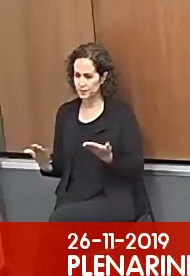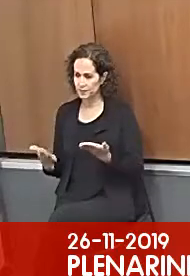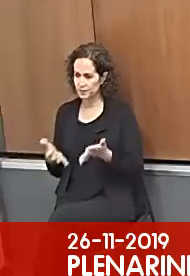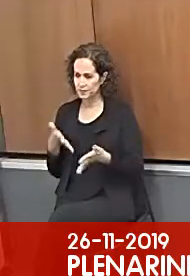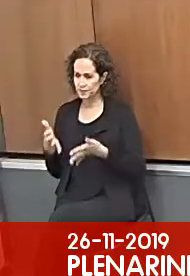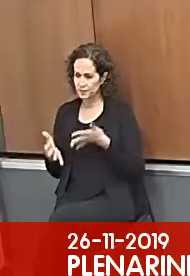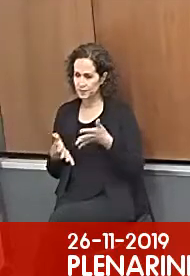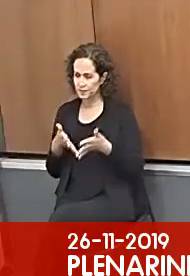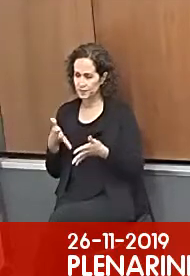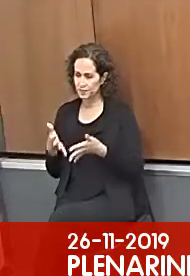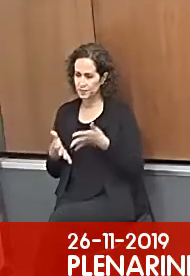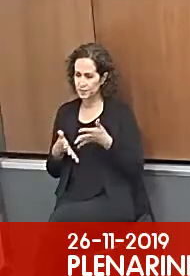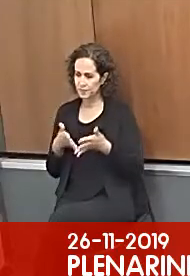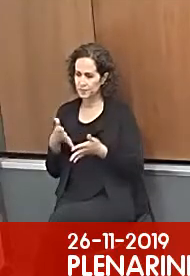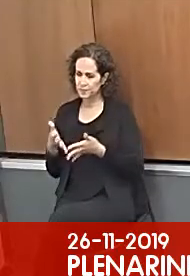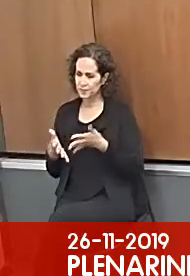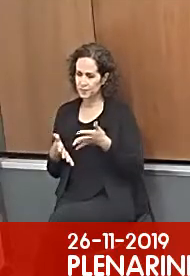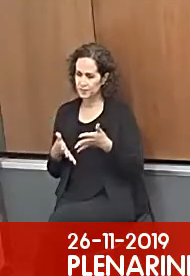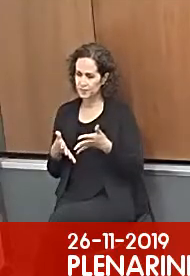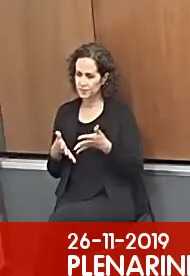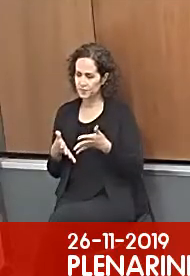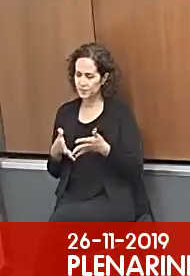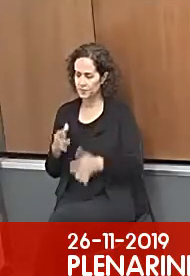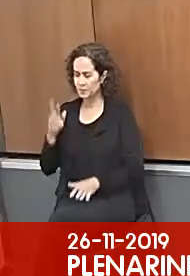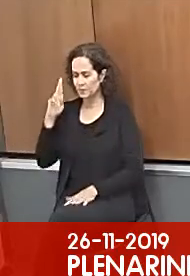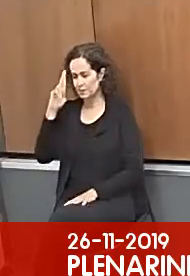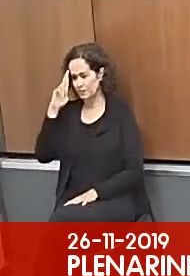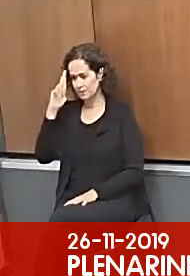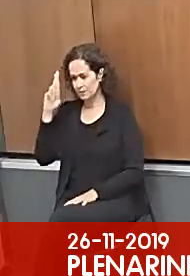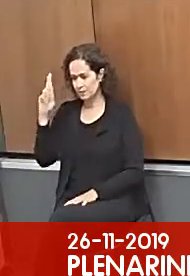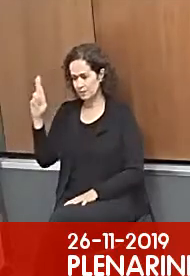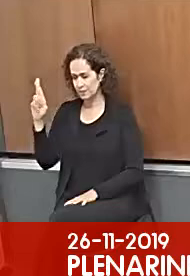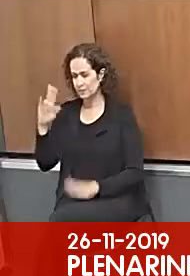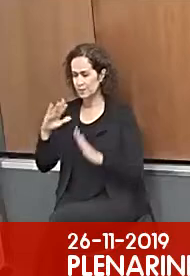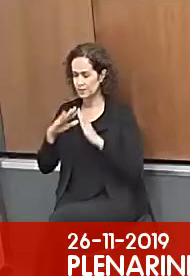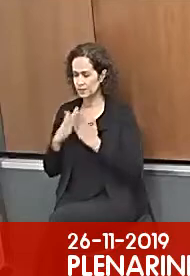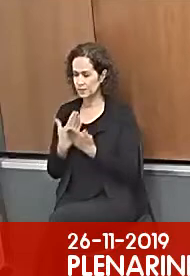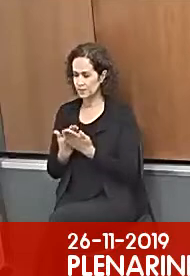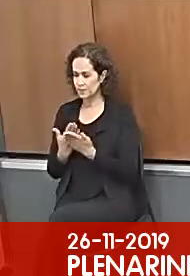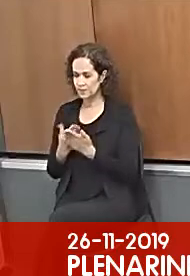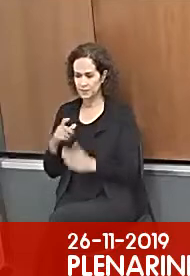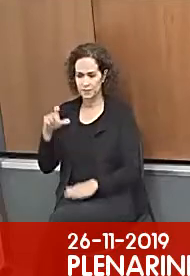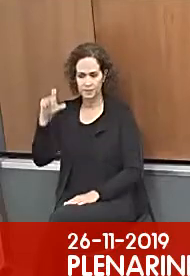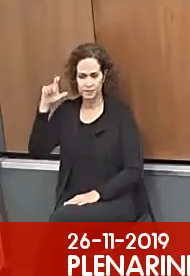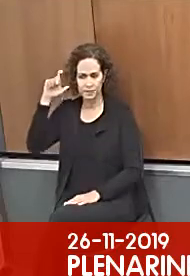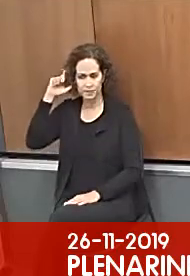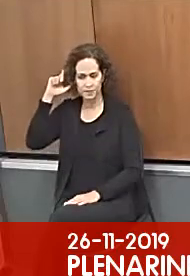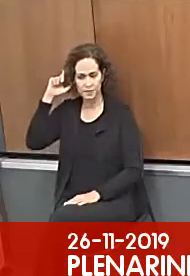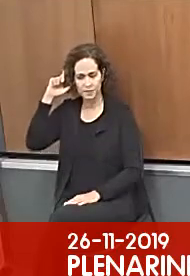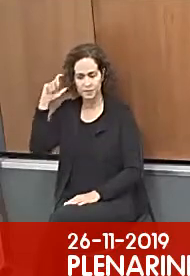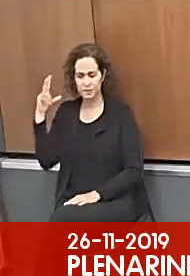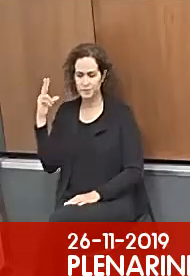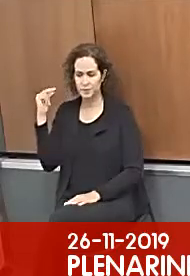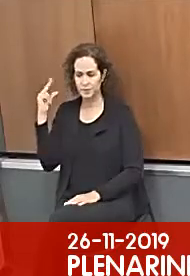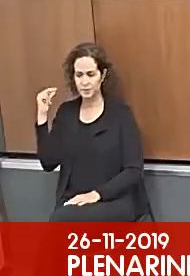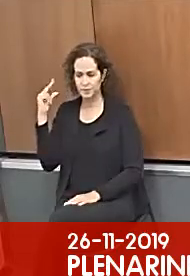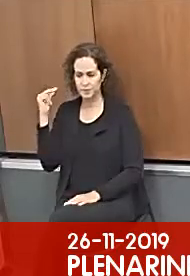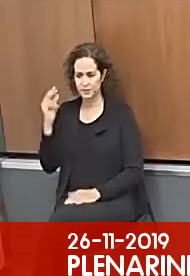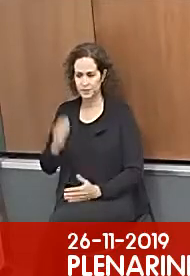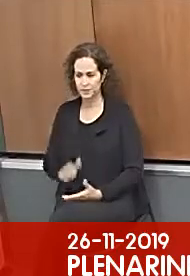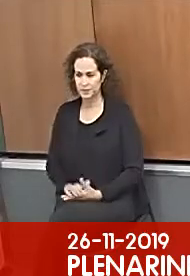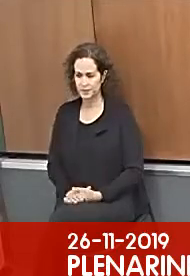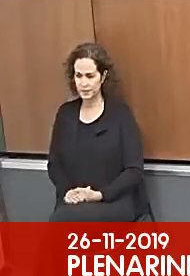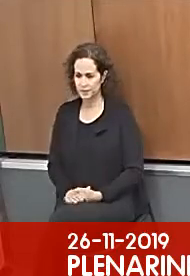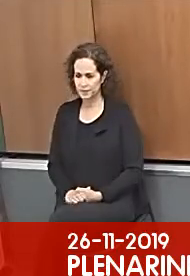palavra para o nosso diretor da Escola Francisco Sales,